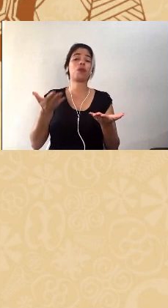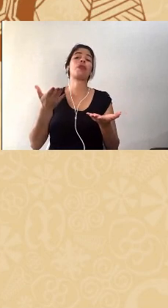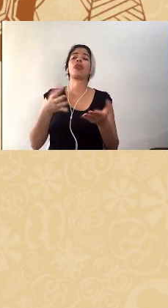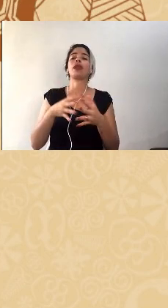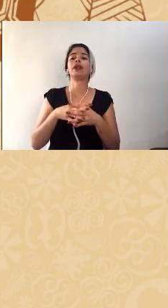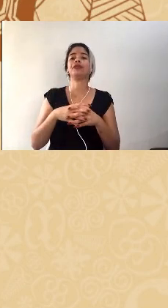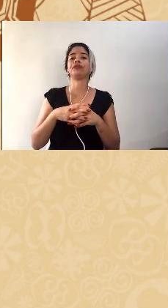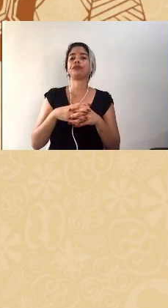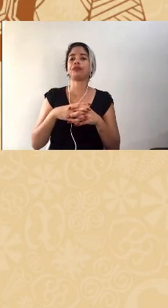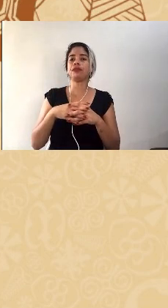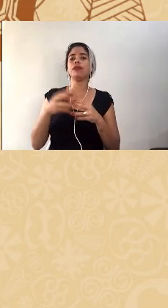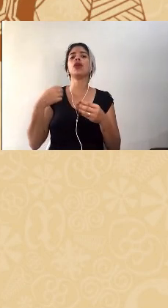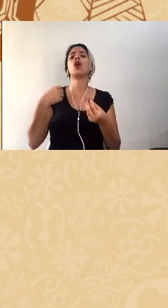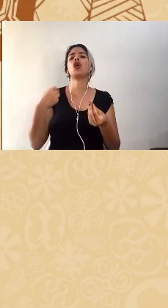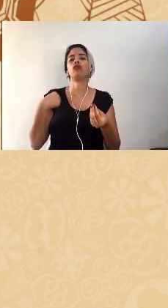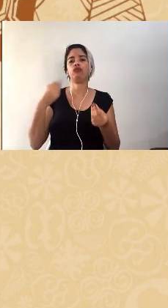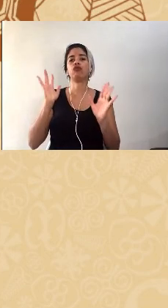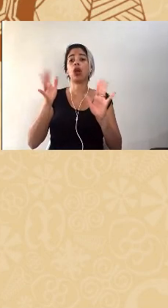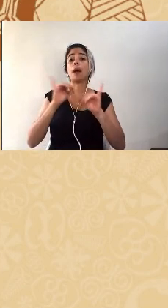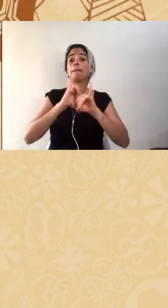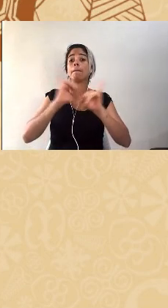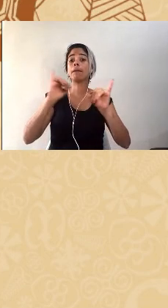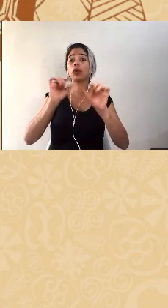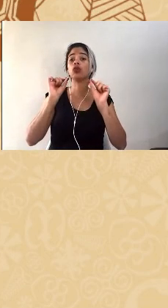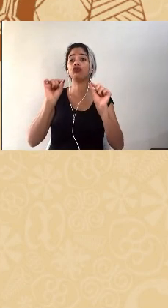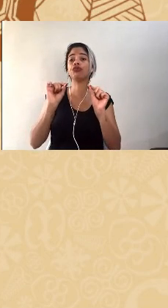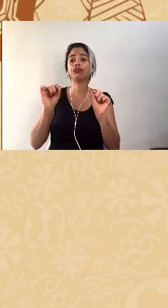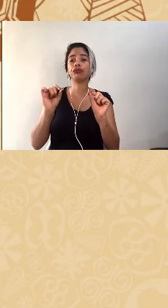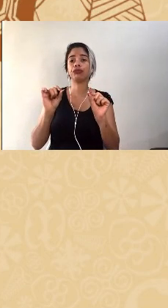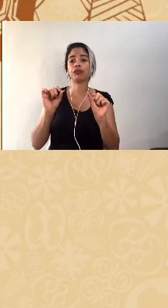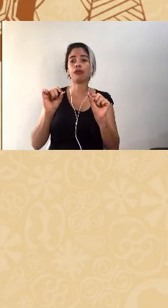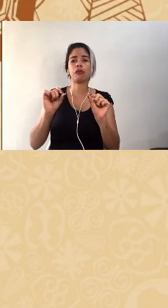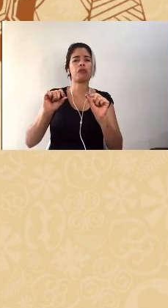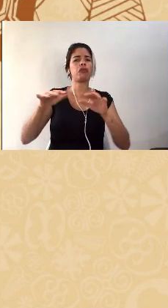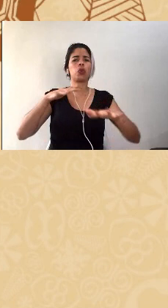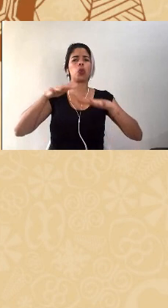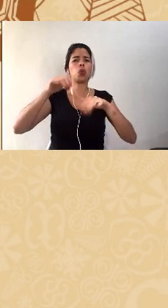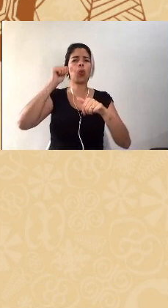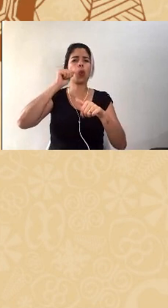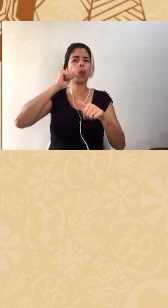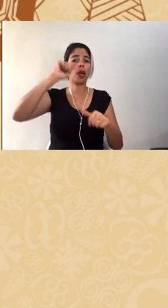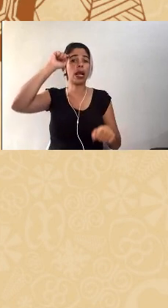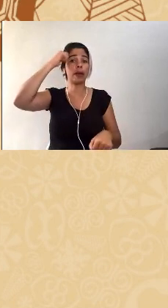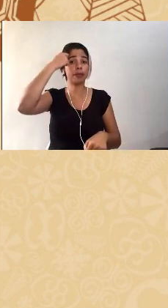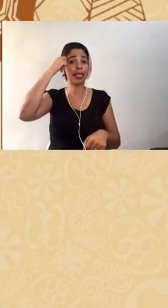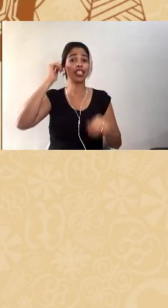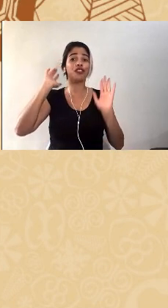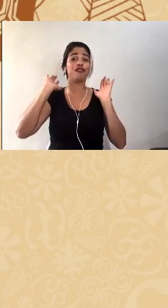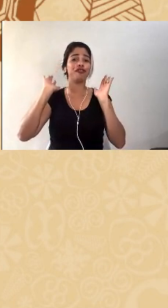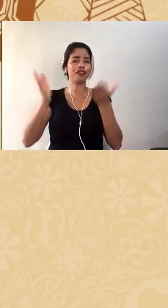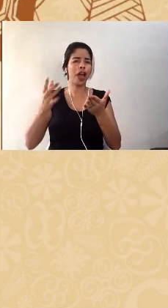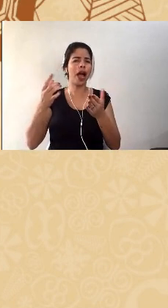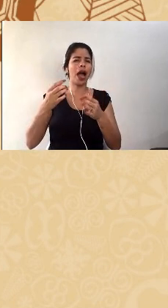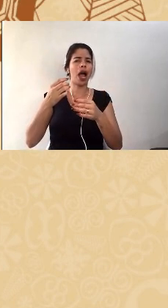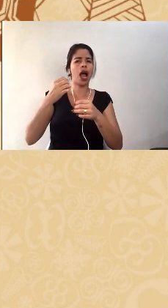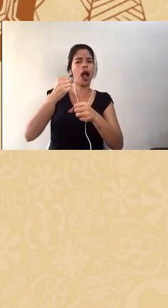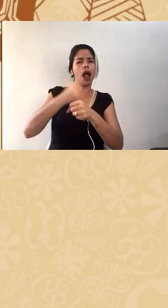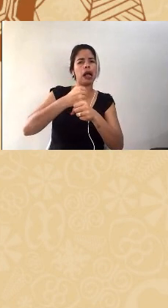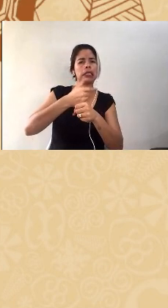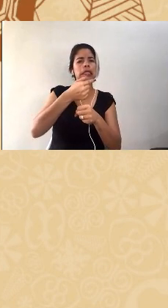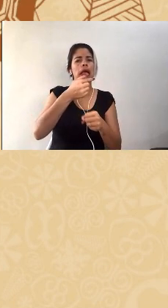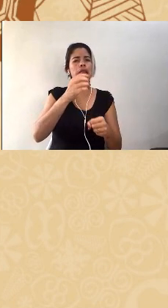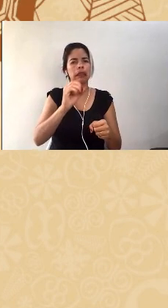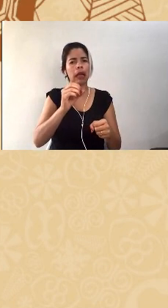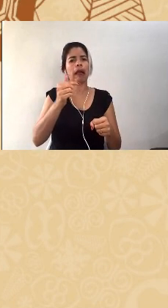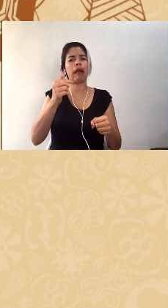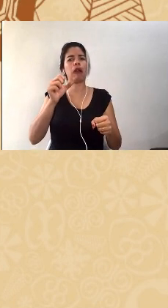o que eu já coloquei aqui. O movimento das mulheres negras vão, já na década de 70 e 80, antes